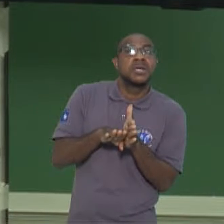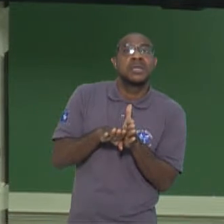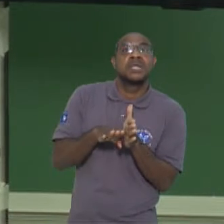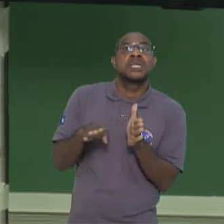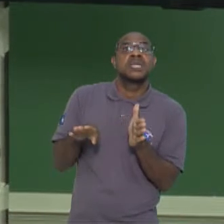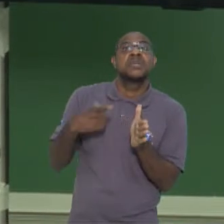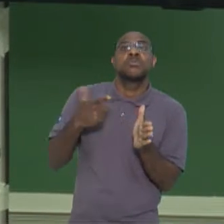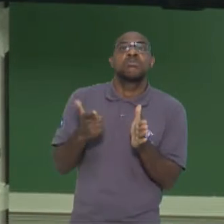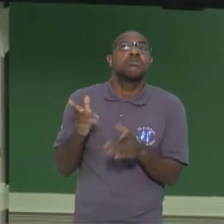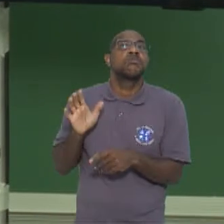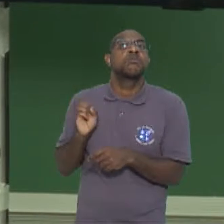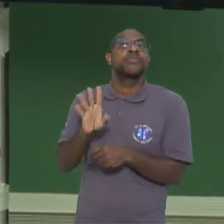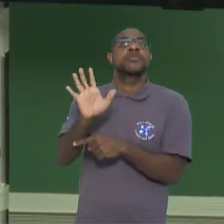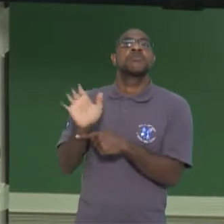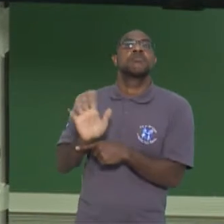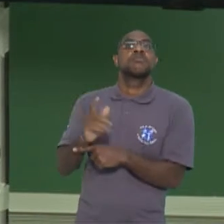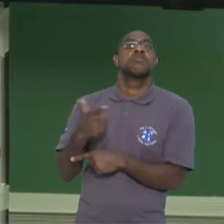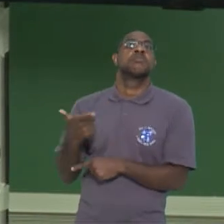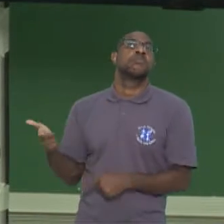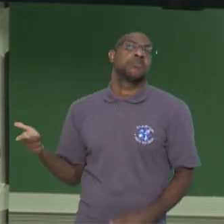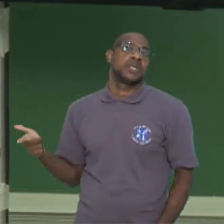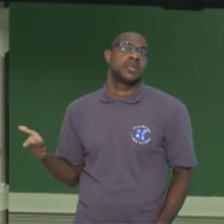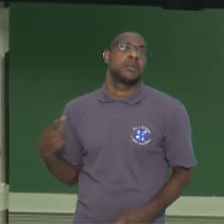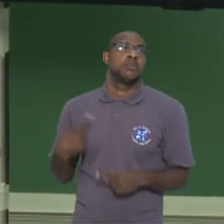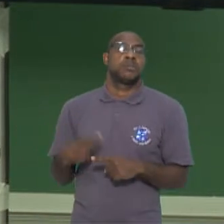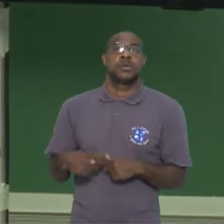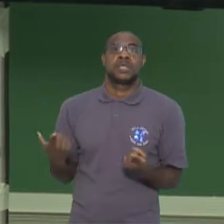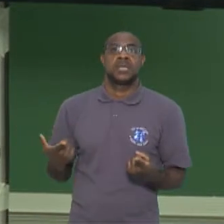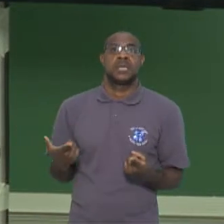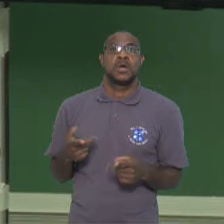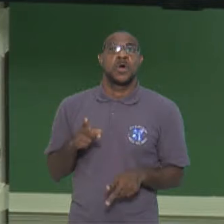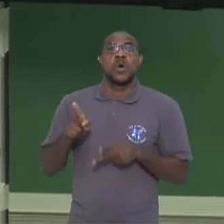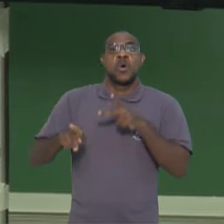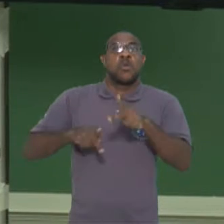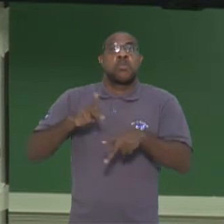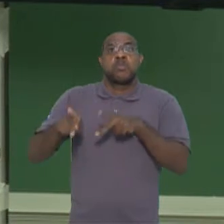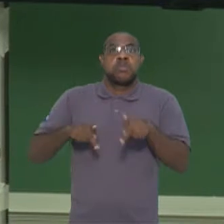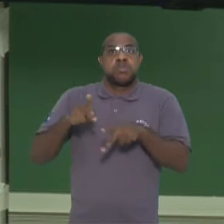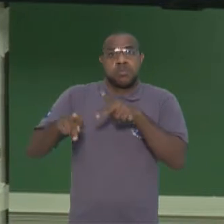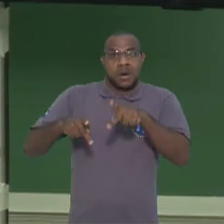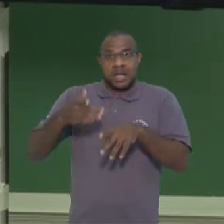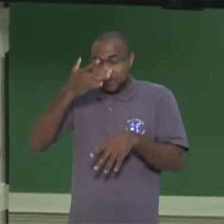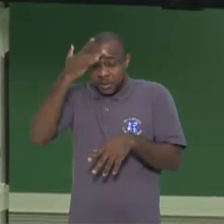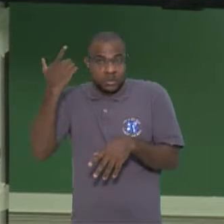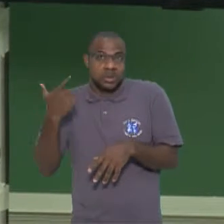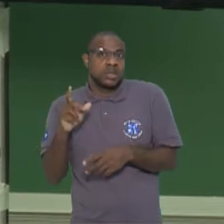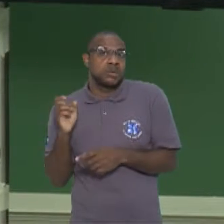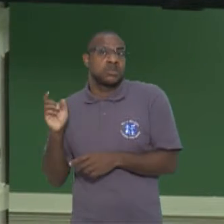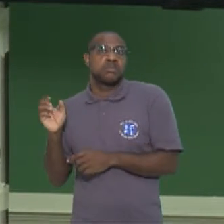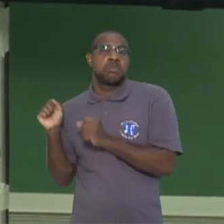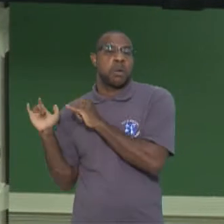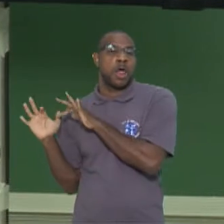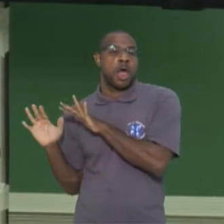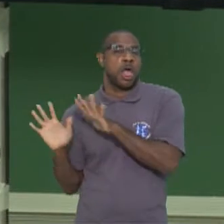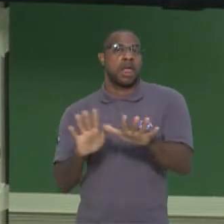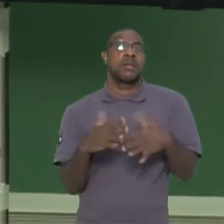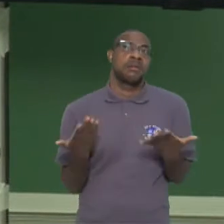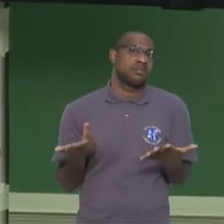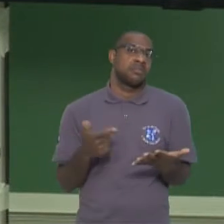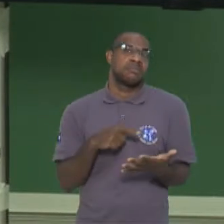cinemas. Se chegam, não tem um público tão grande, porque eles não têm uma publicidade tão grande, eles não conseguem também uma